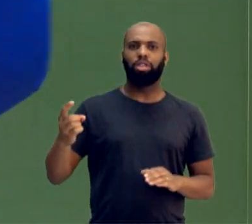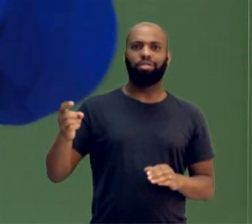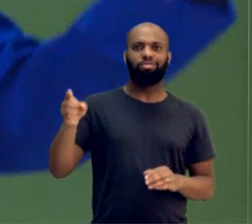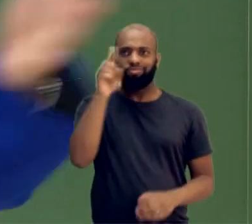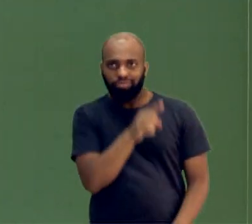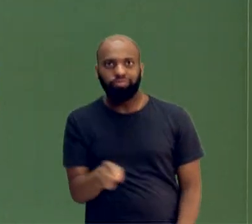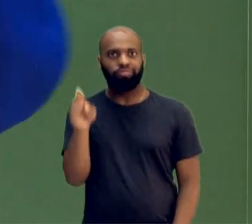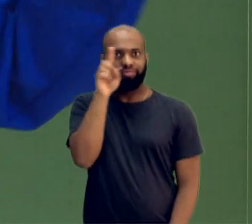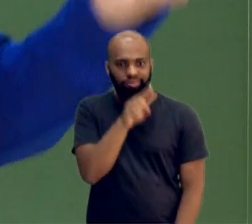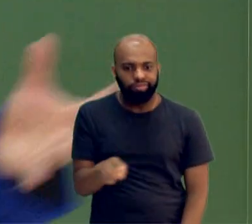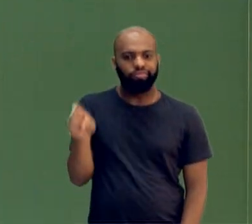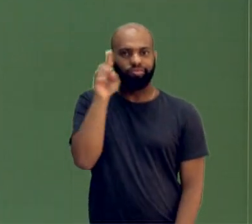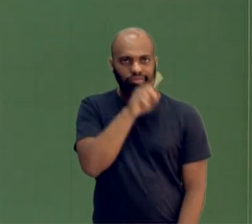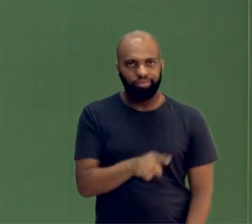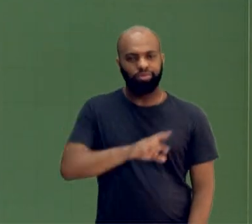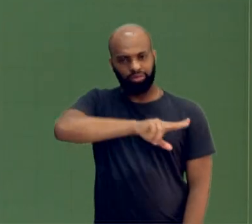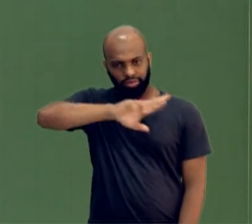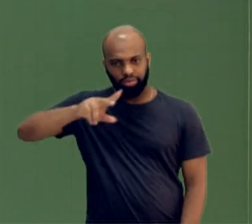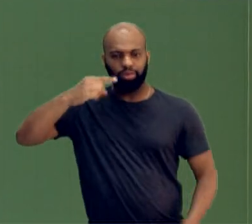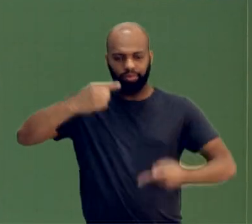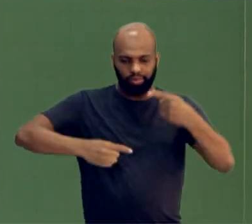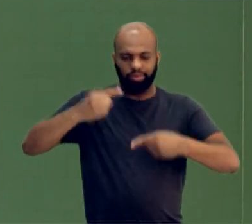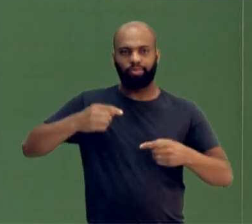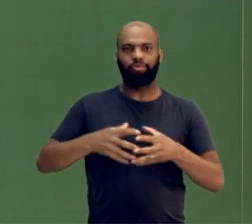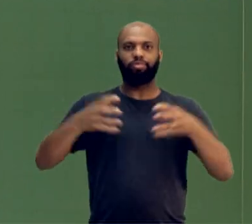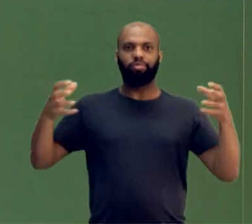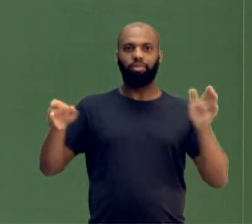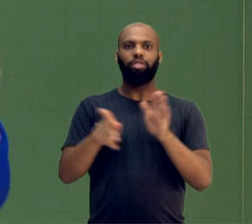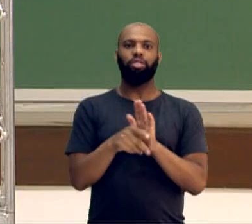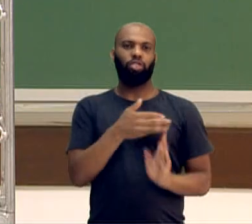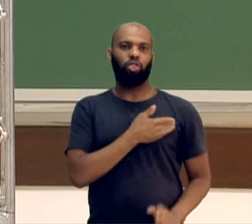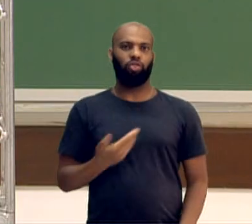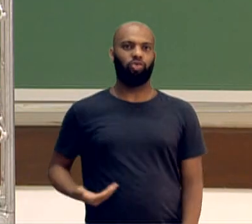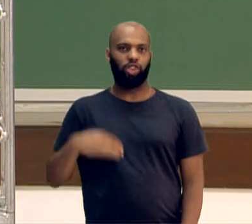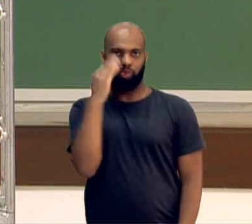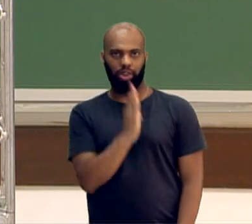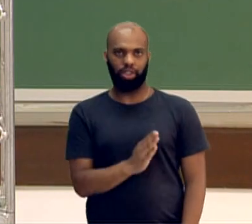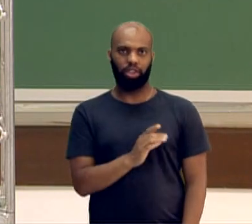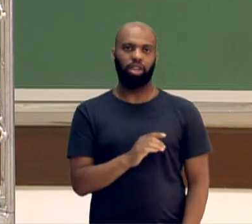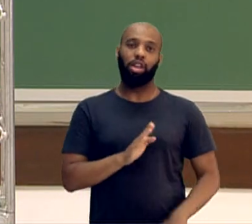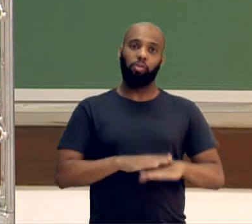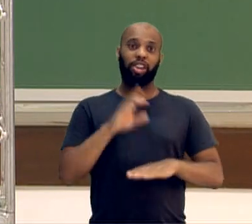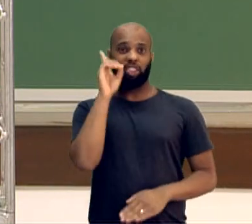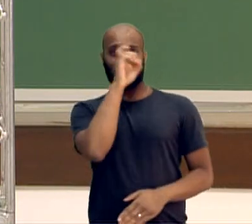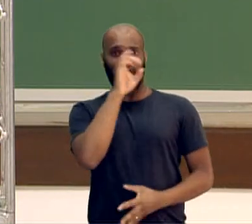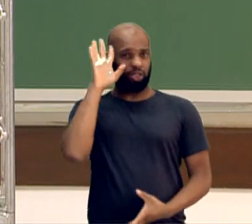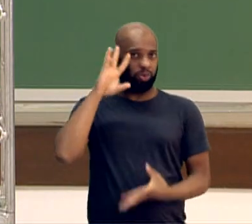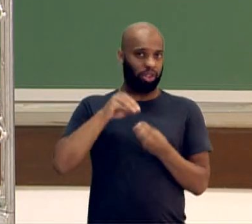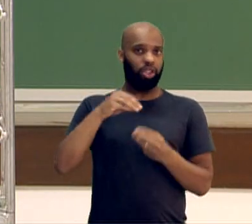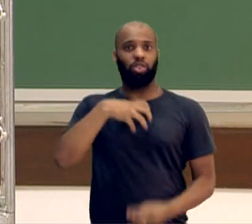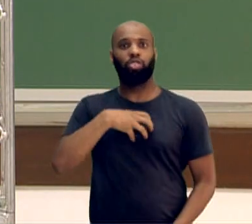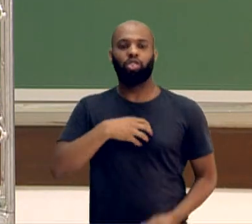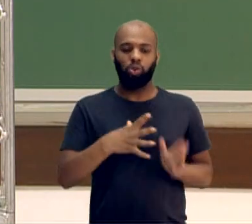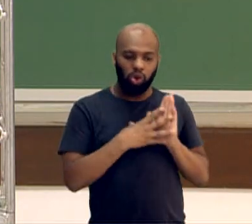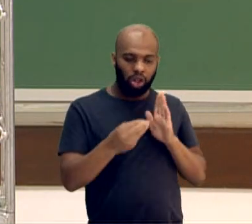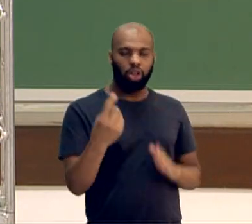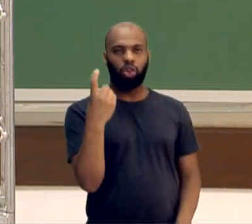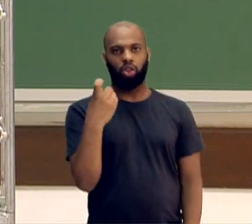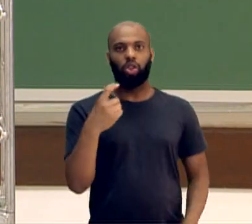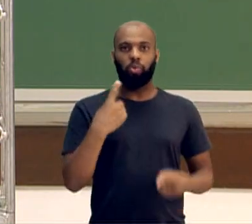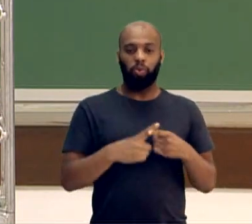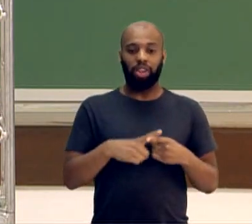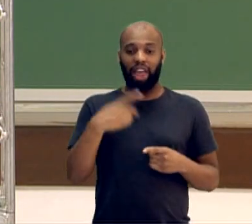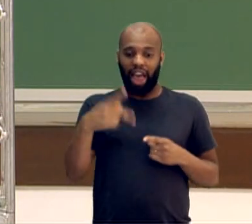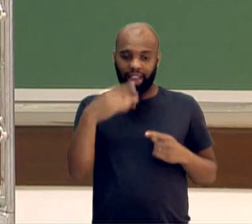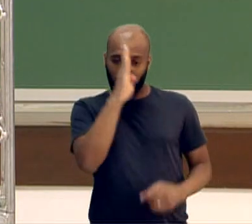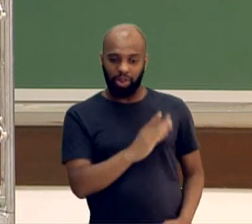nós temos uma variação política bastante grande no governo brasileiro. Então, é um pouco mais complicado, historicamente, compreender um modelo único. O Brasil é um modelo